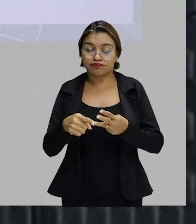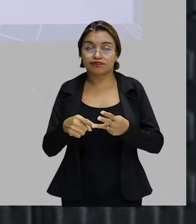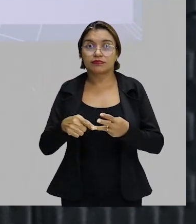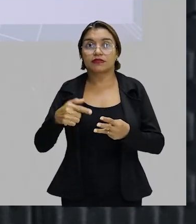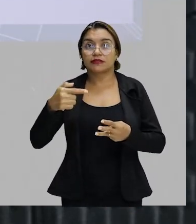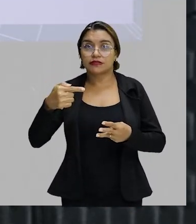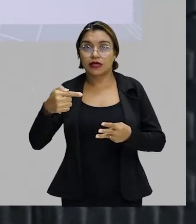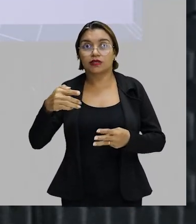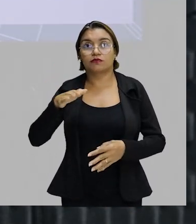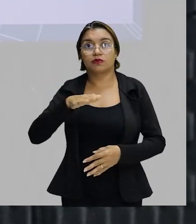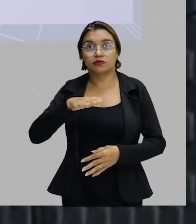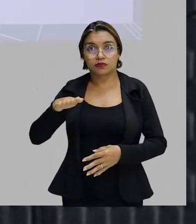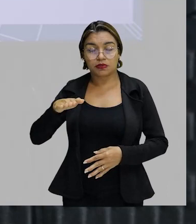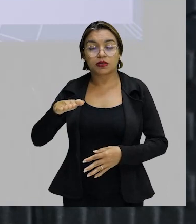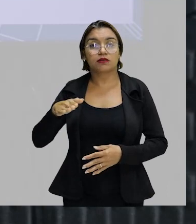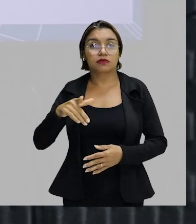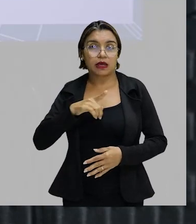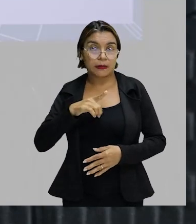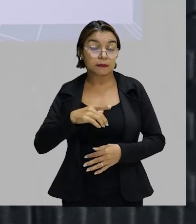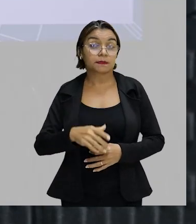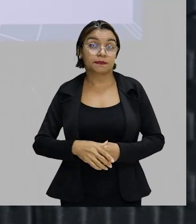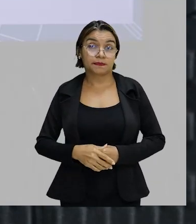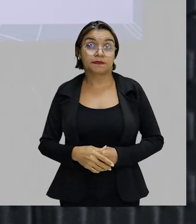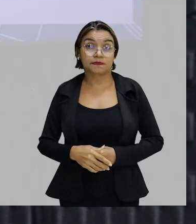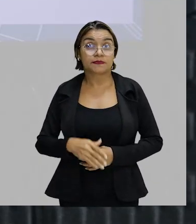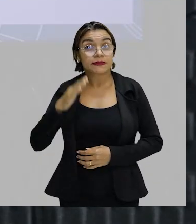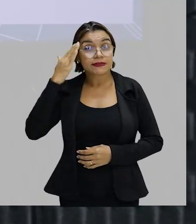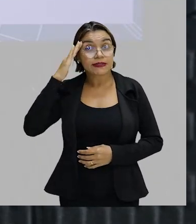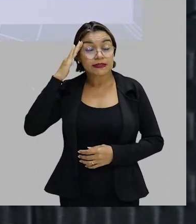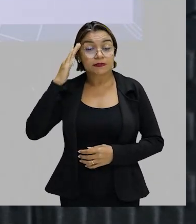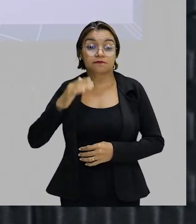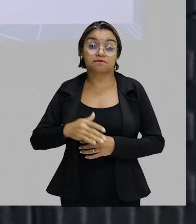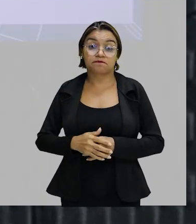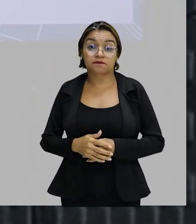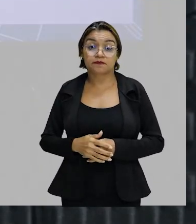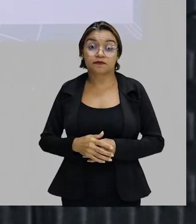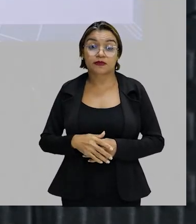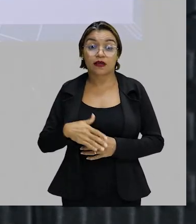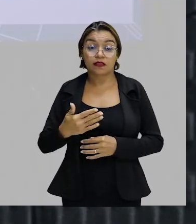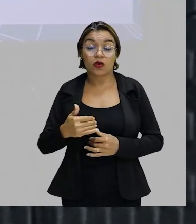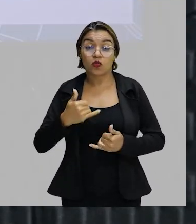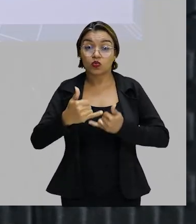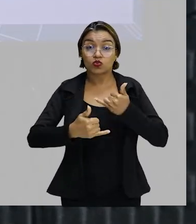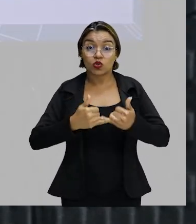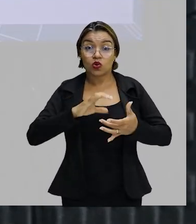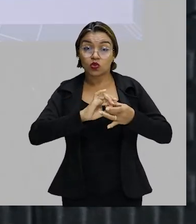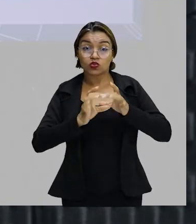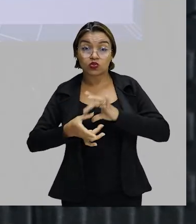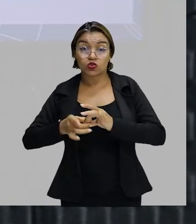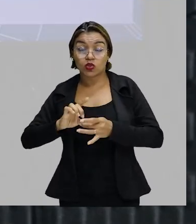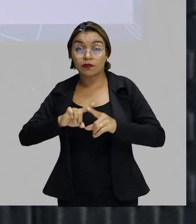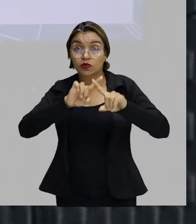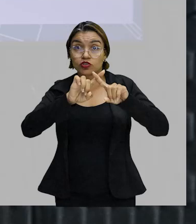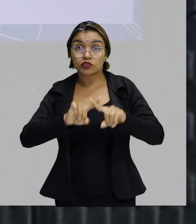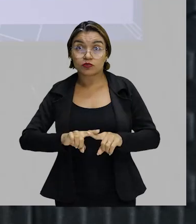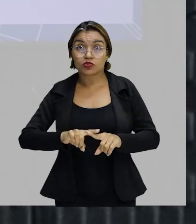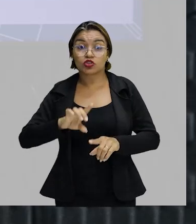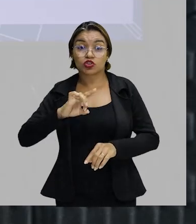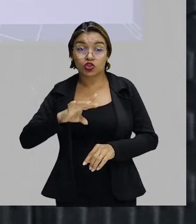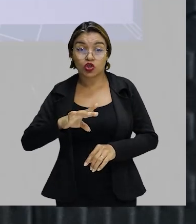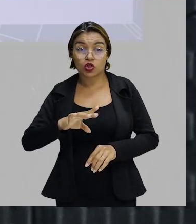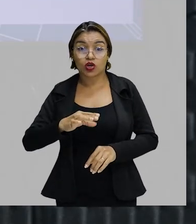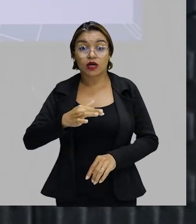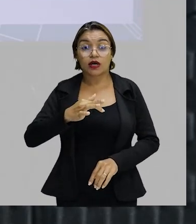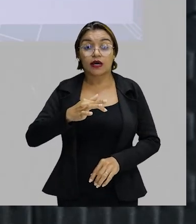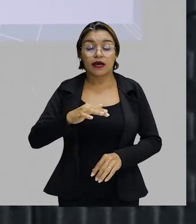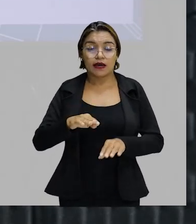7,5 M entenderam e para o jogos olímpicos as disputas acontecem apenas no trampolim de 3